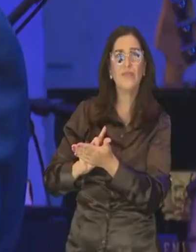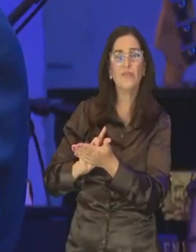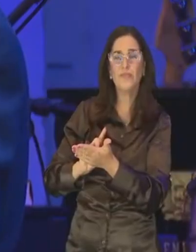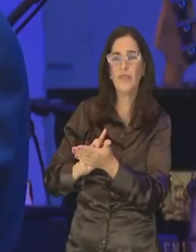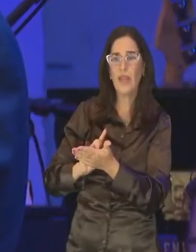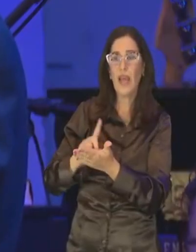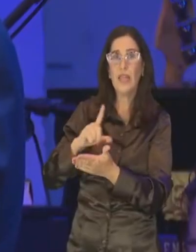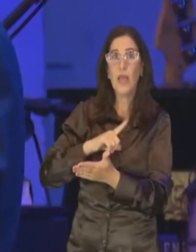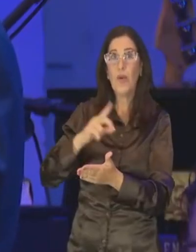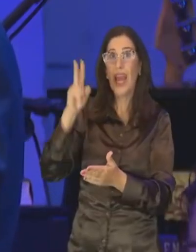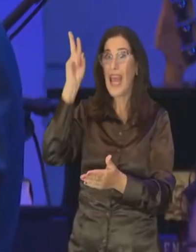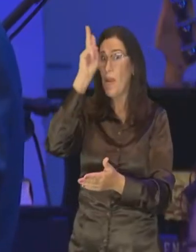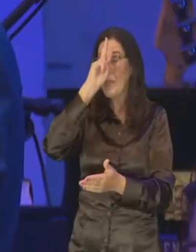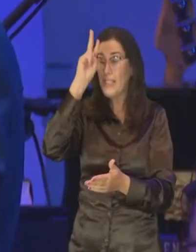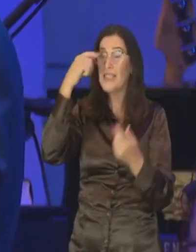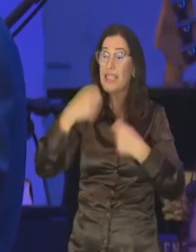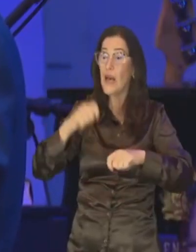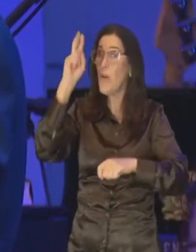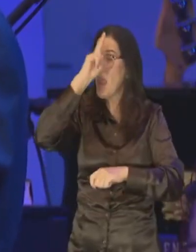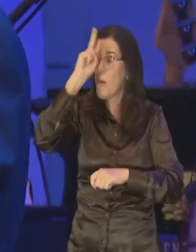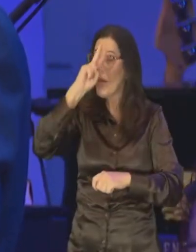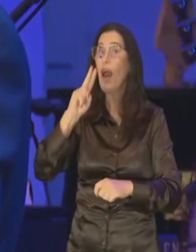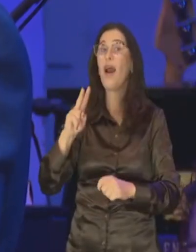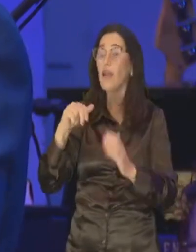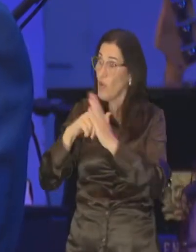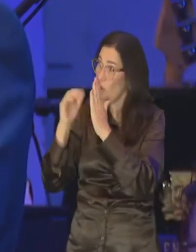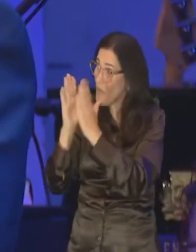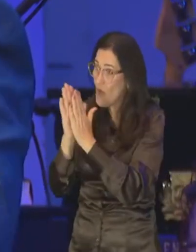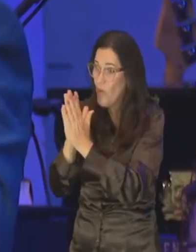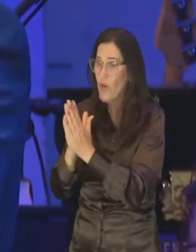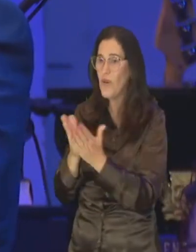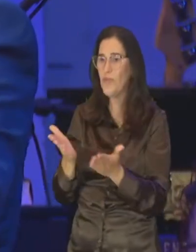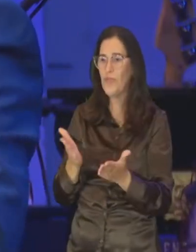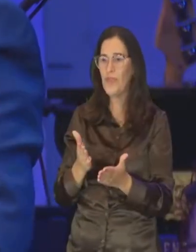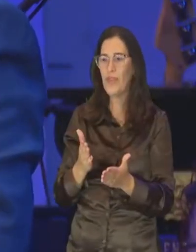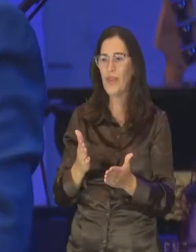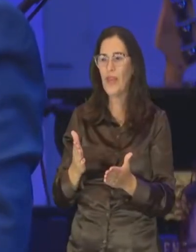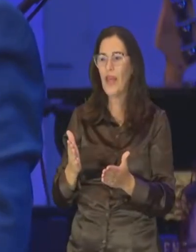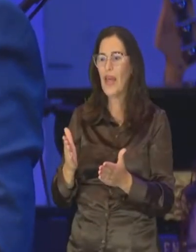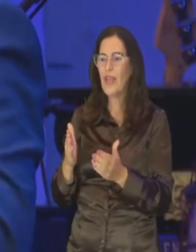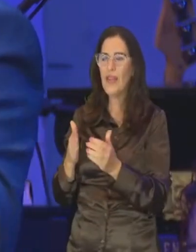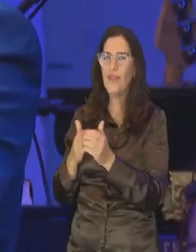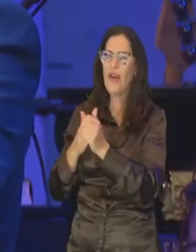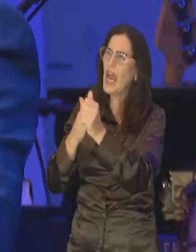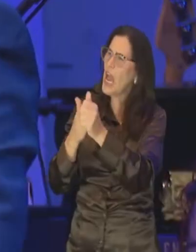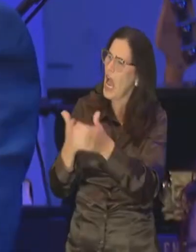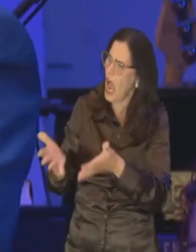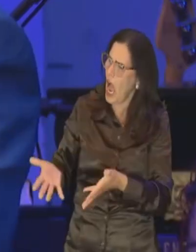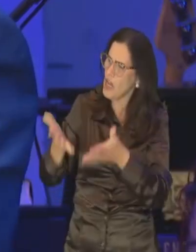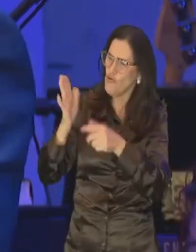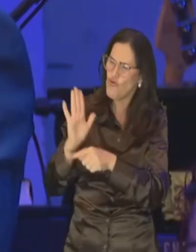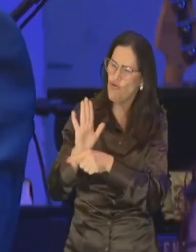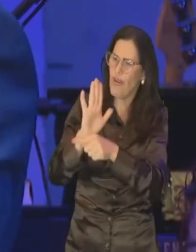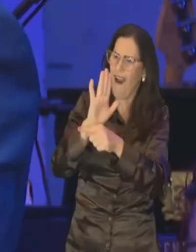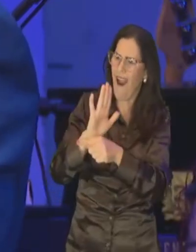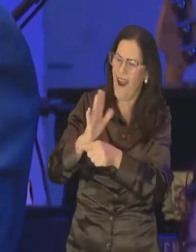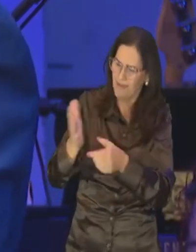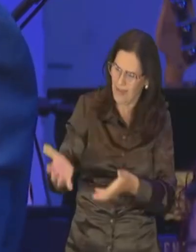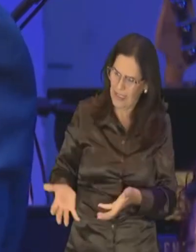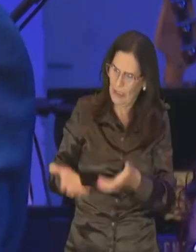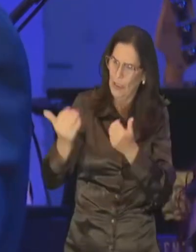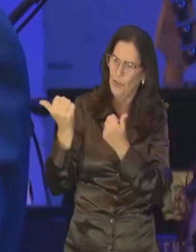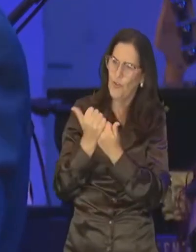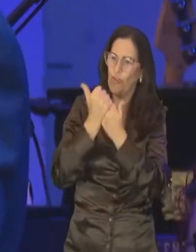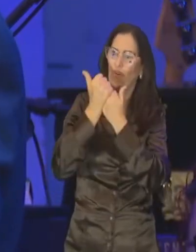temos que lembrar que nós podemos fazer isso, e que depois que nós fizermos isso, Ele vai levar o nosso fardo, Ele vai carregar o nosso peso, e